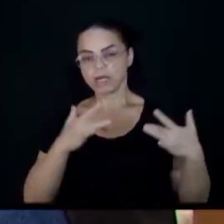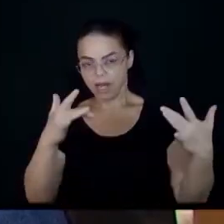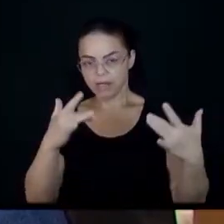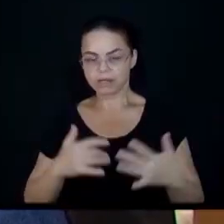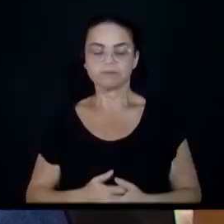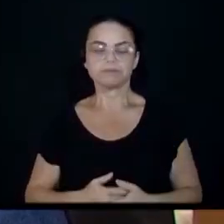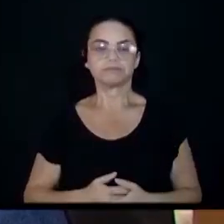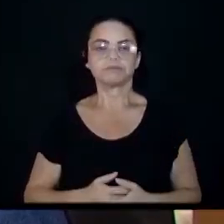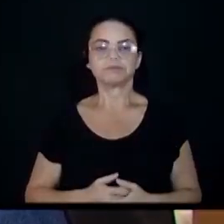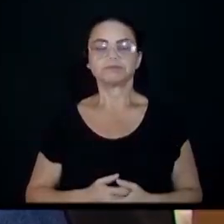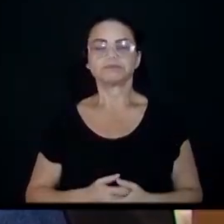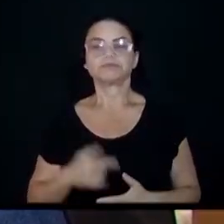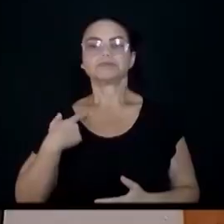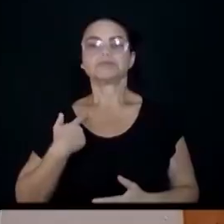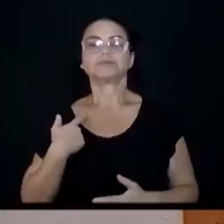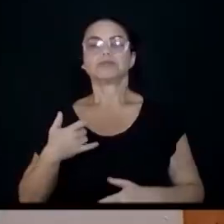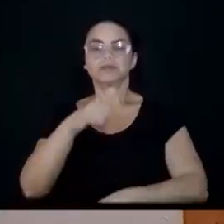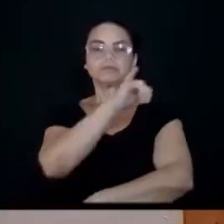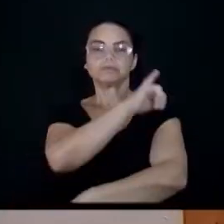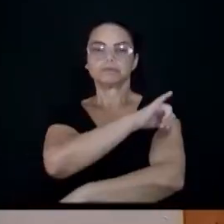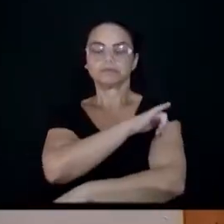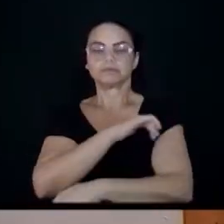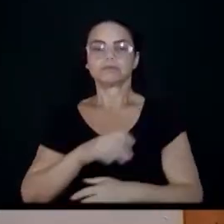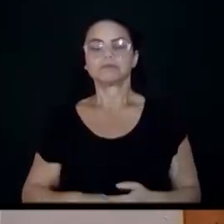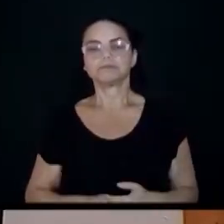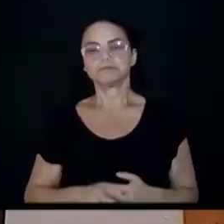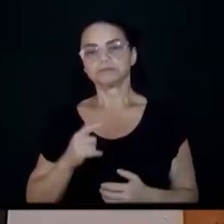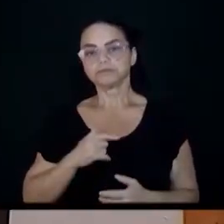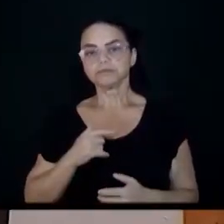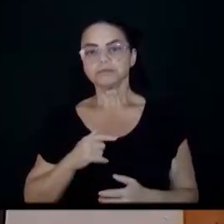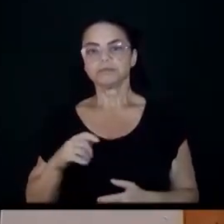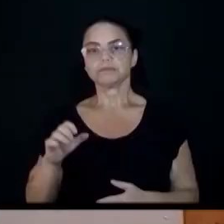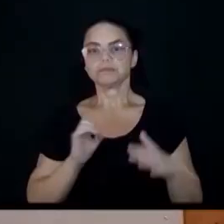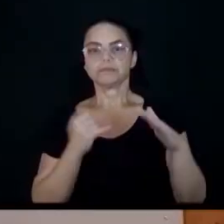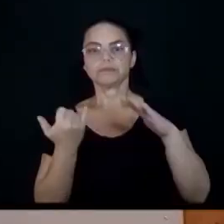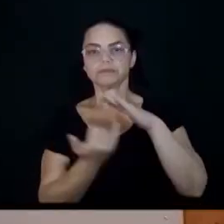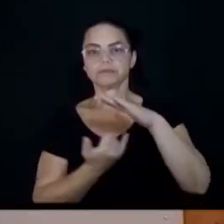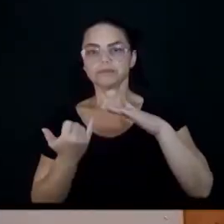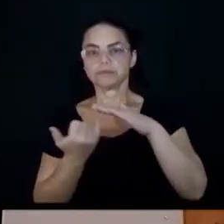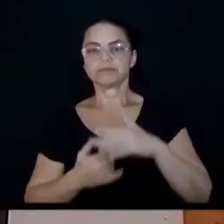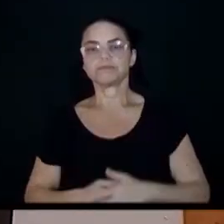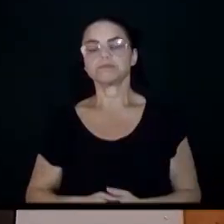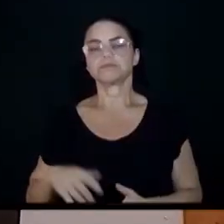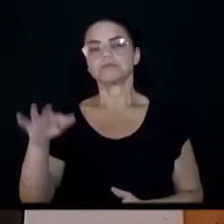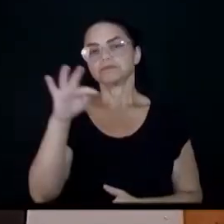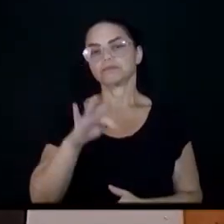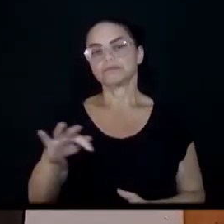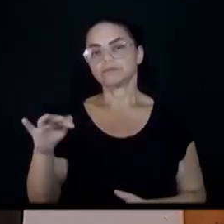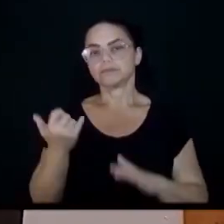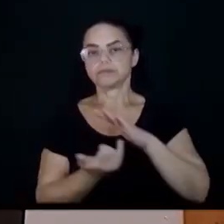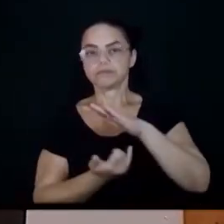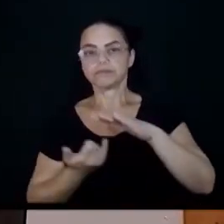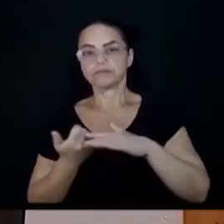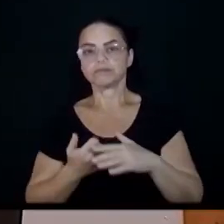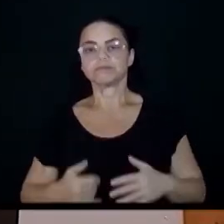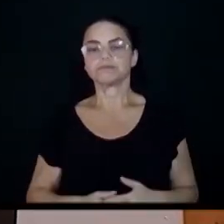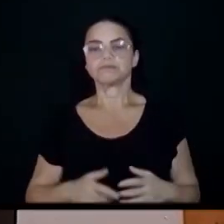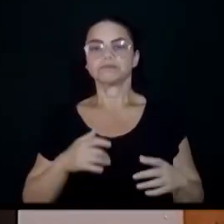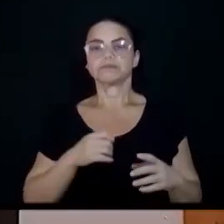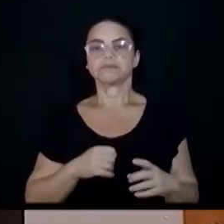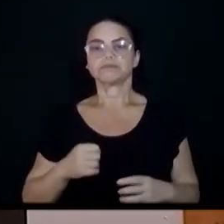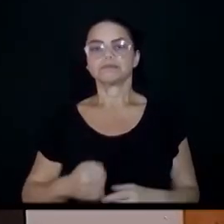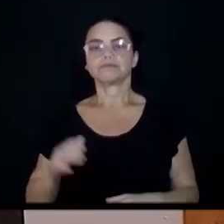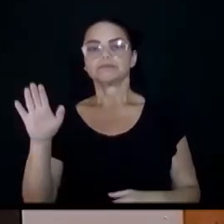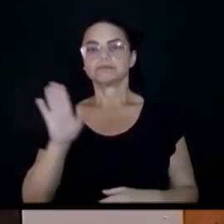Janeiro, e uma entidade que chama FEPAS, Federação das Entidades Assistenciais, ligadas à Igreja Batista